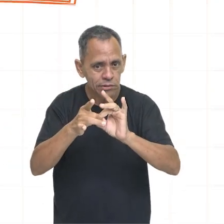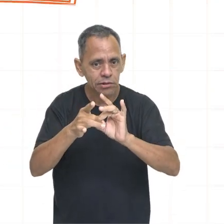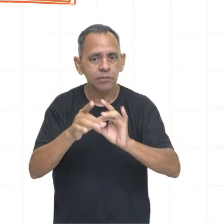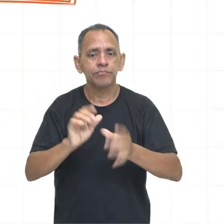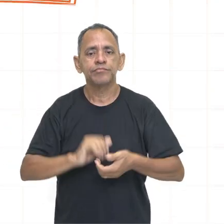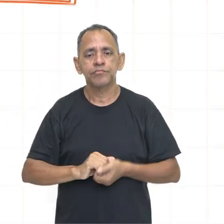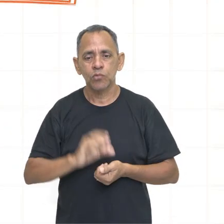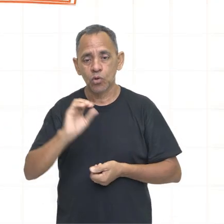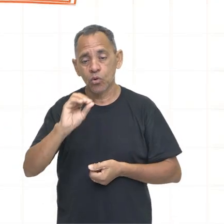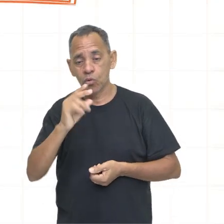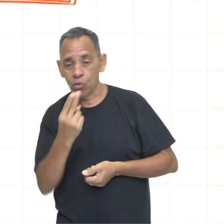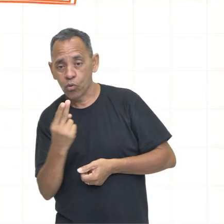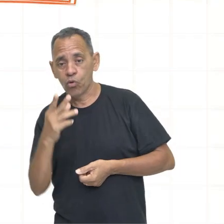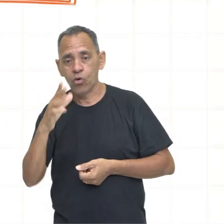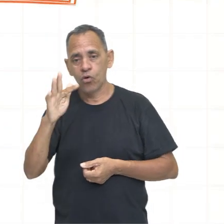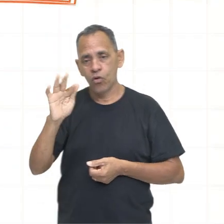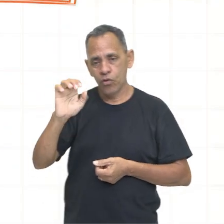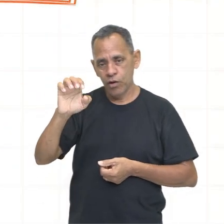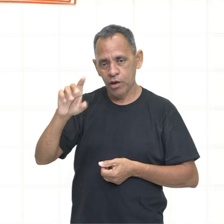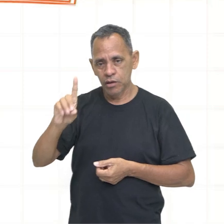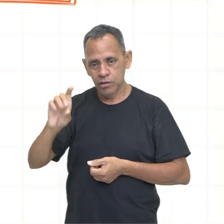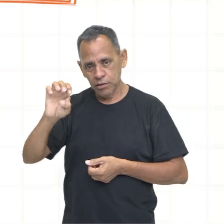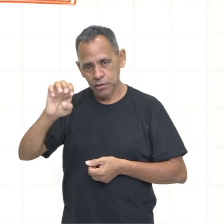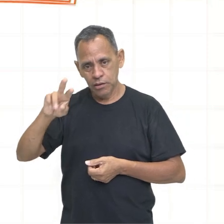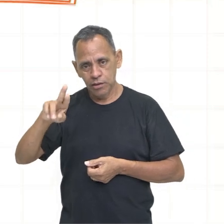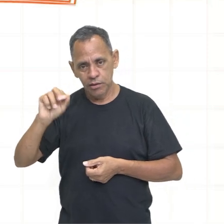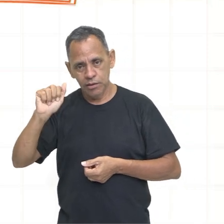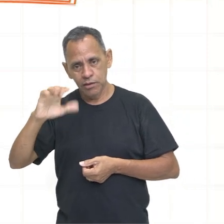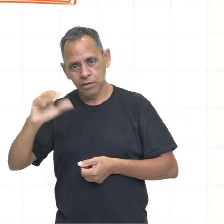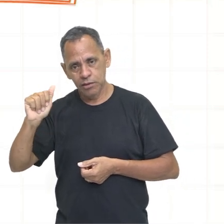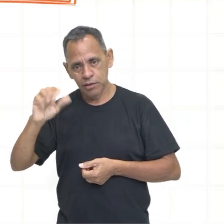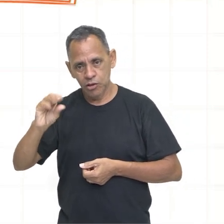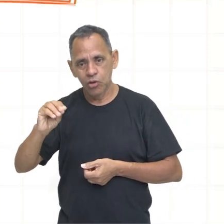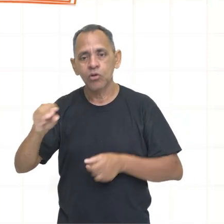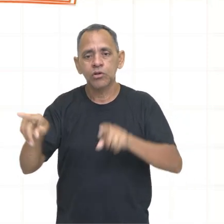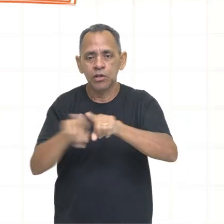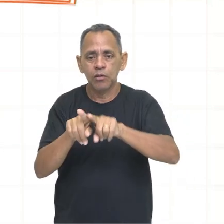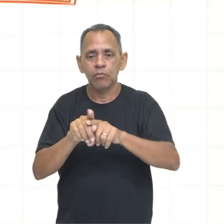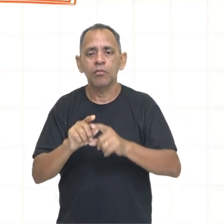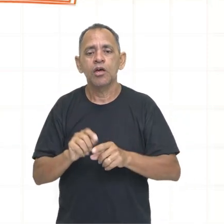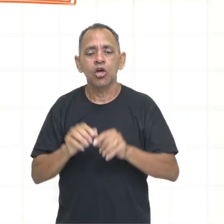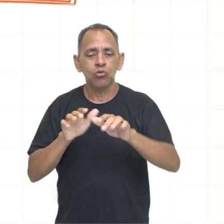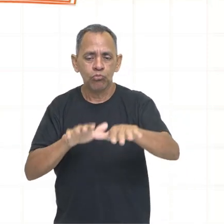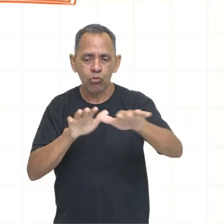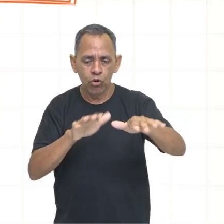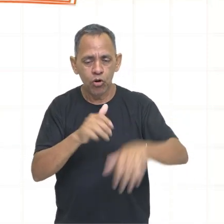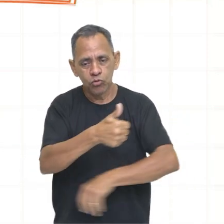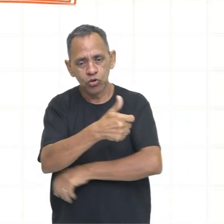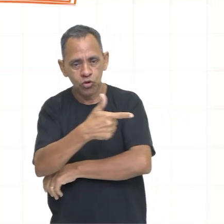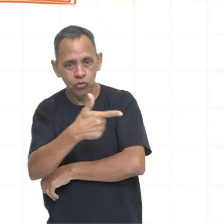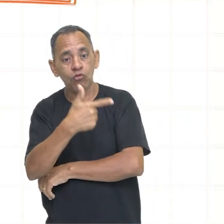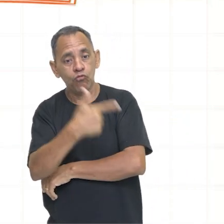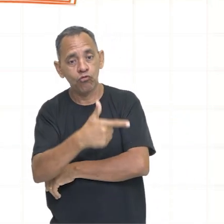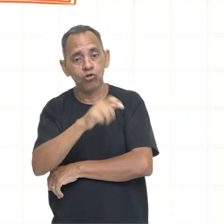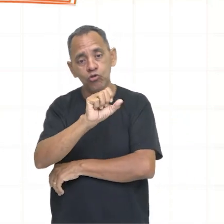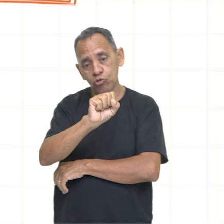Esse movimento ele vai iniciar com a Marcha sobre Roma em 28 de outubro